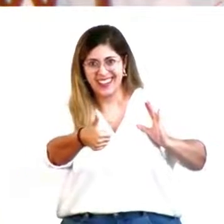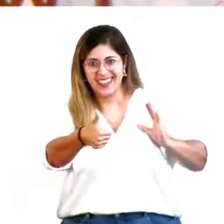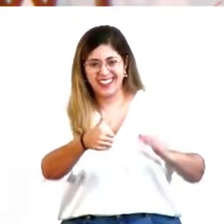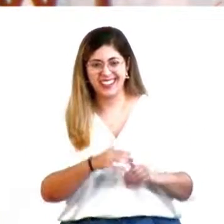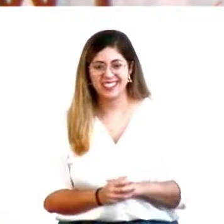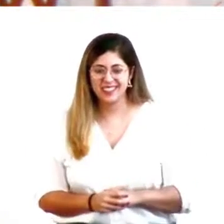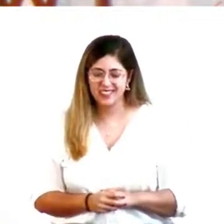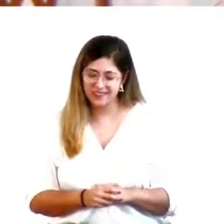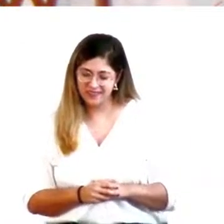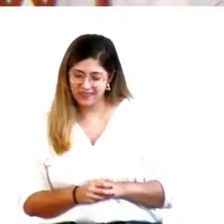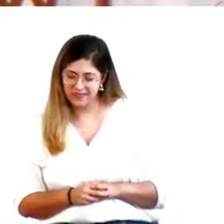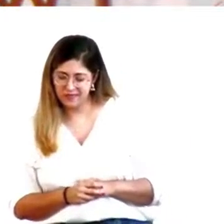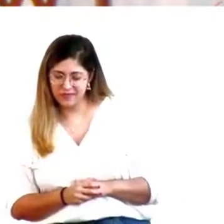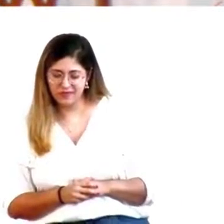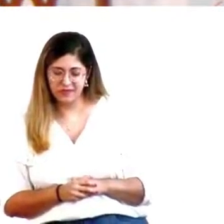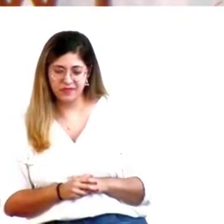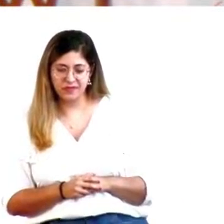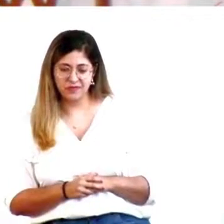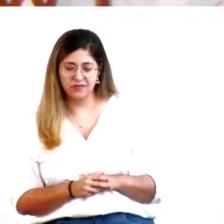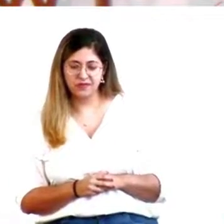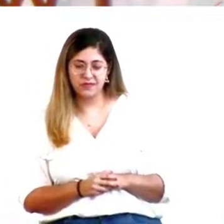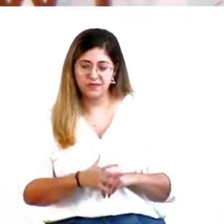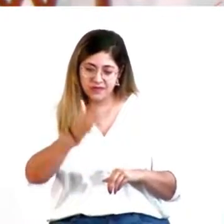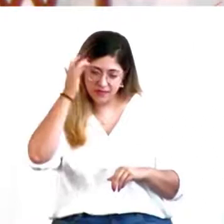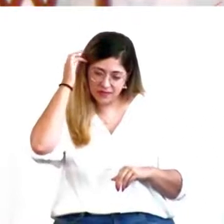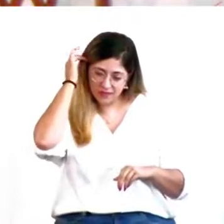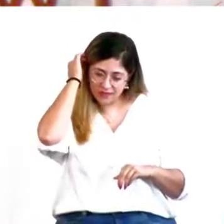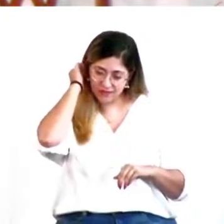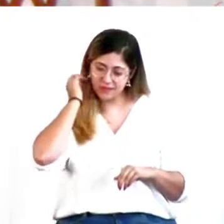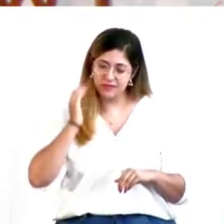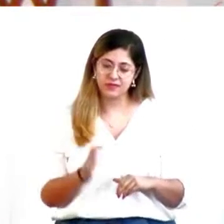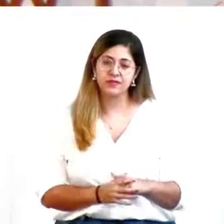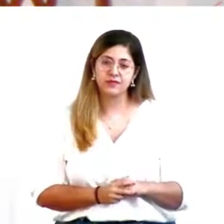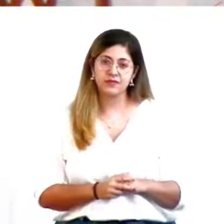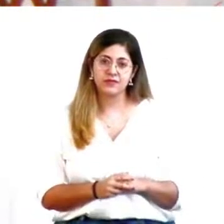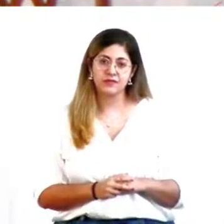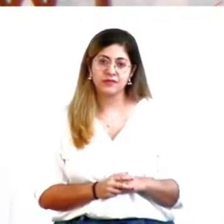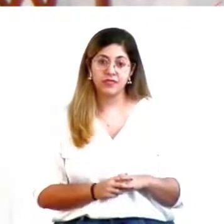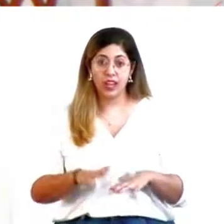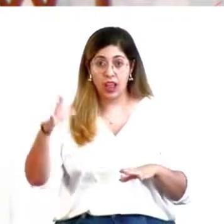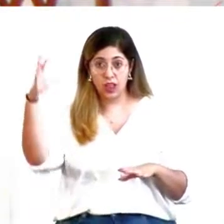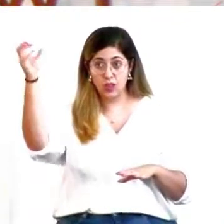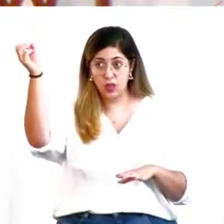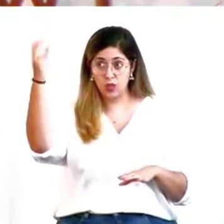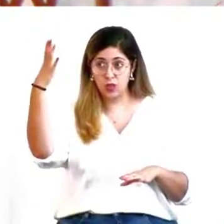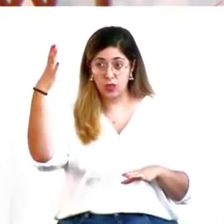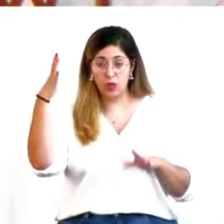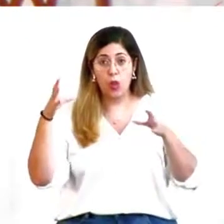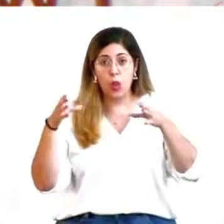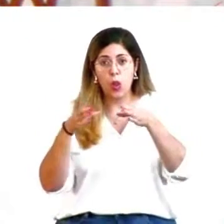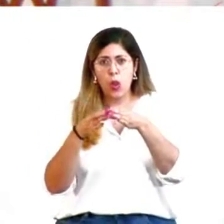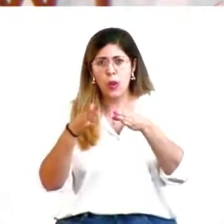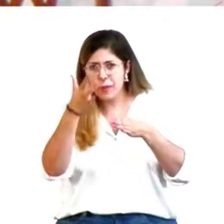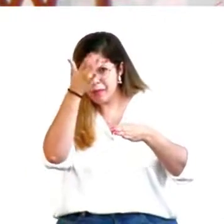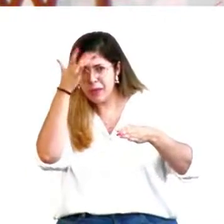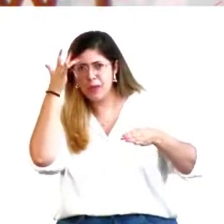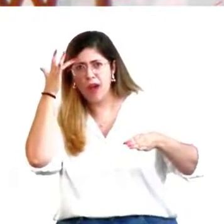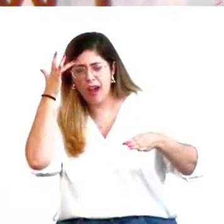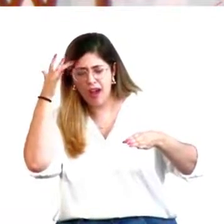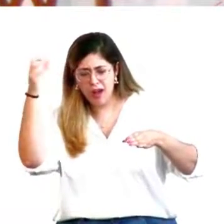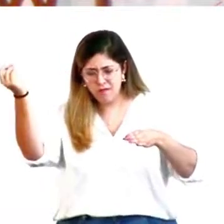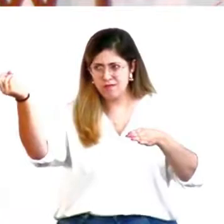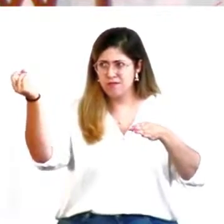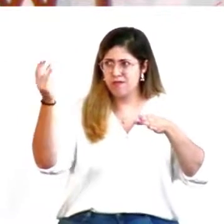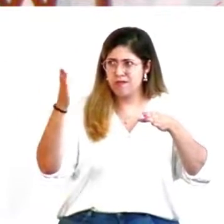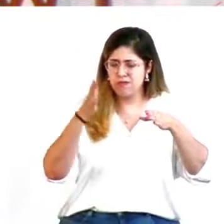Você vai fazer esse jato de luz chegando num grupo de pessoas, que são seus amigos.